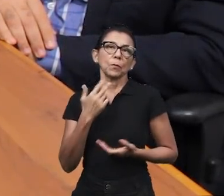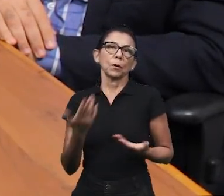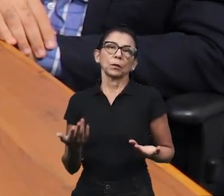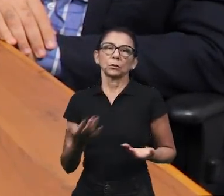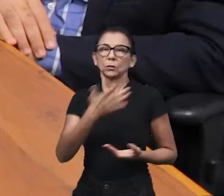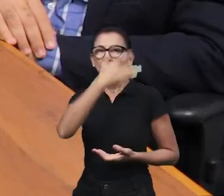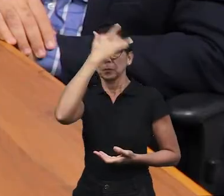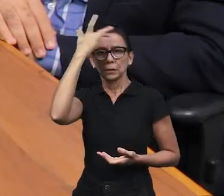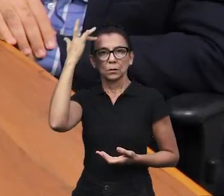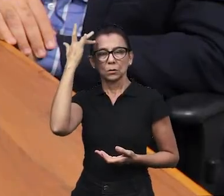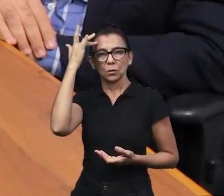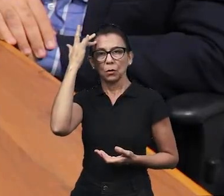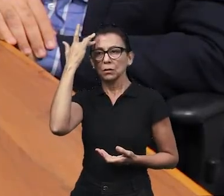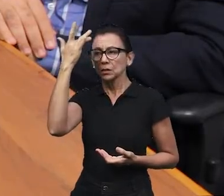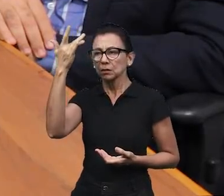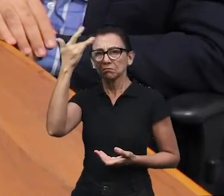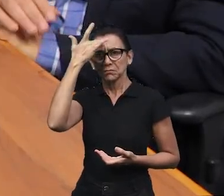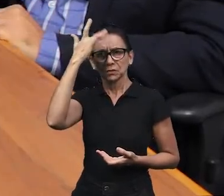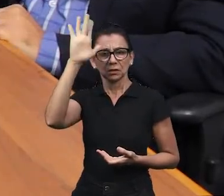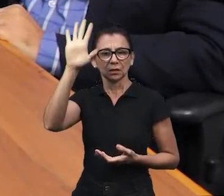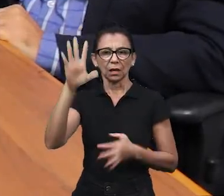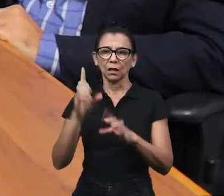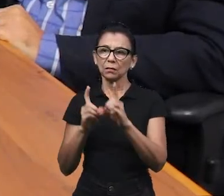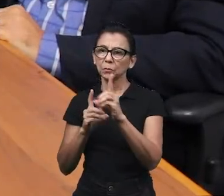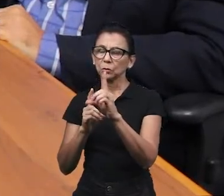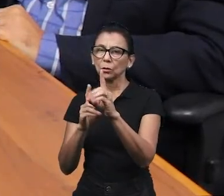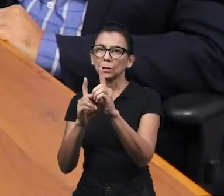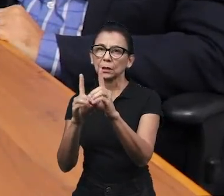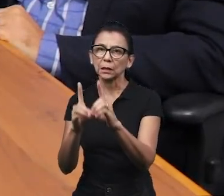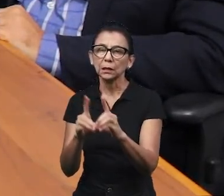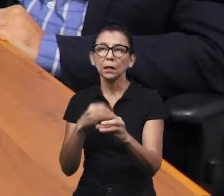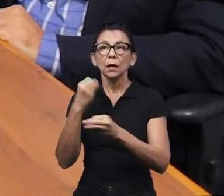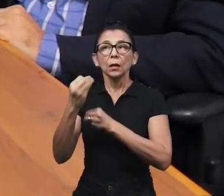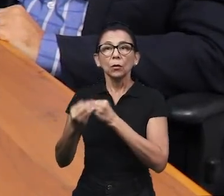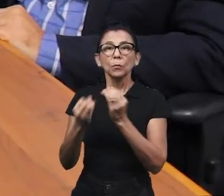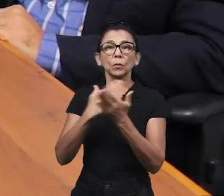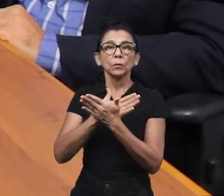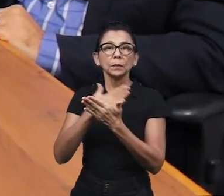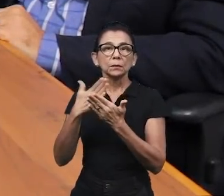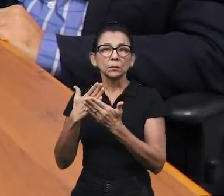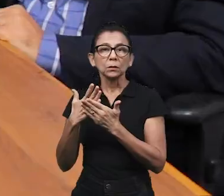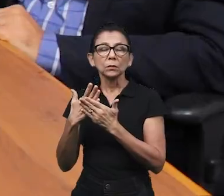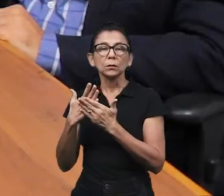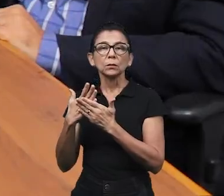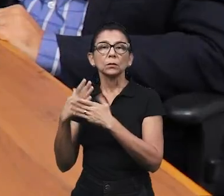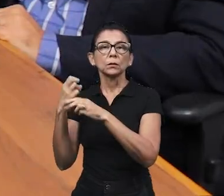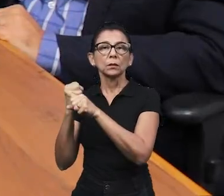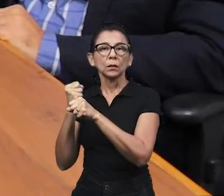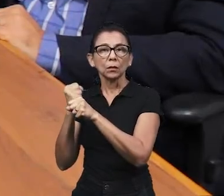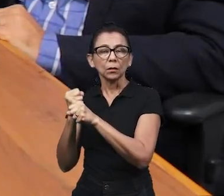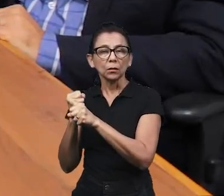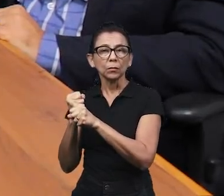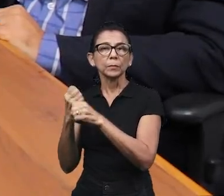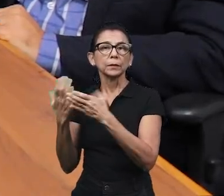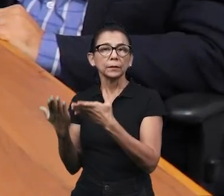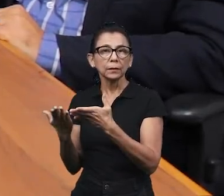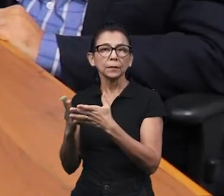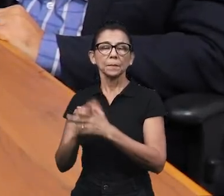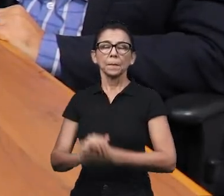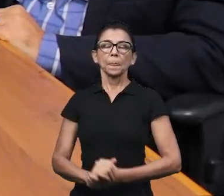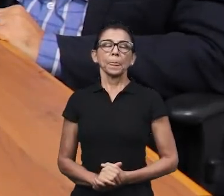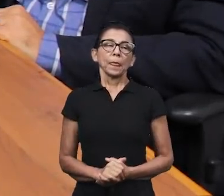que não têm o entendimento da doutrina, o início da obra, como foi. Então ela tem que ter uma base, né? Até porque se ela quer